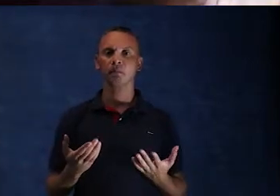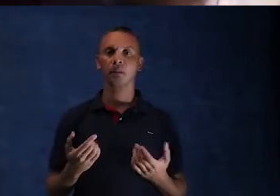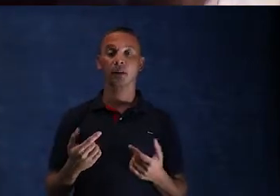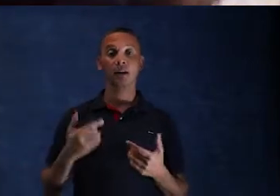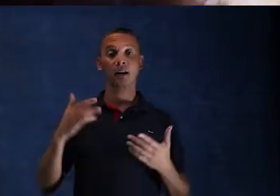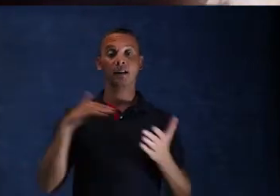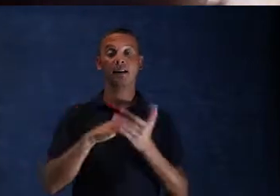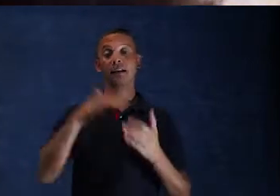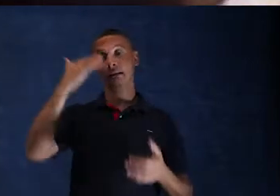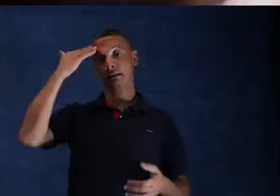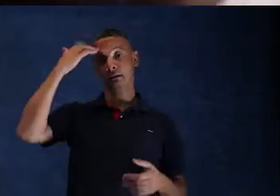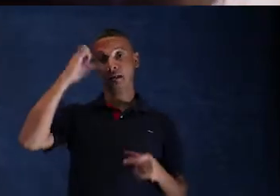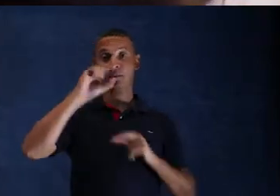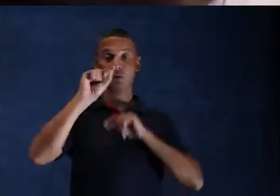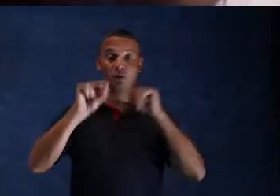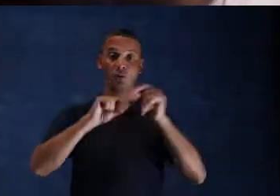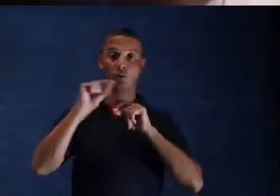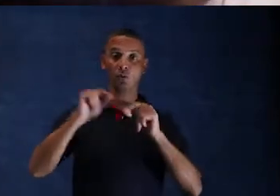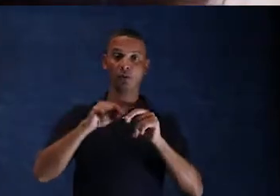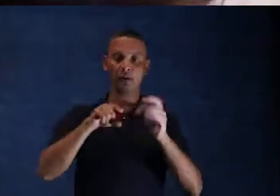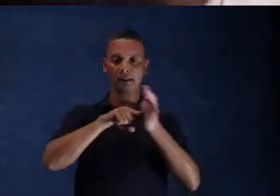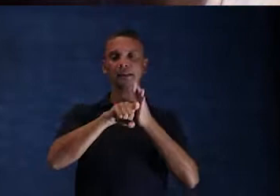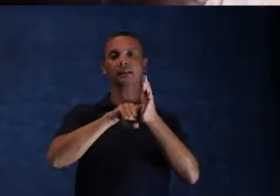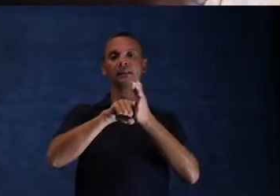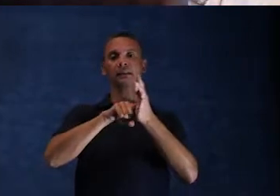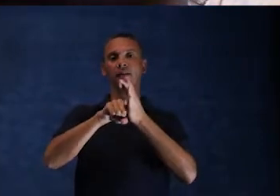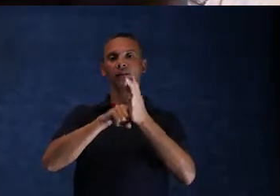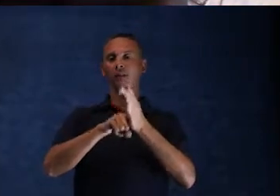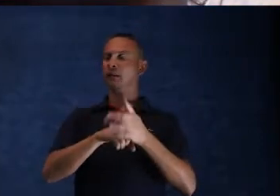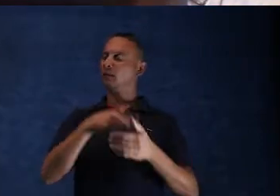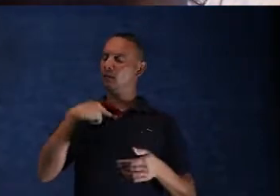E até que a gente sabe, ele investiga, ele